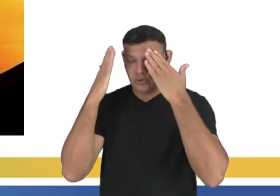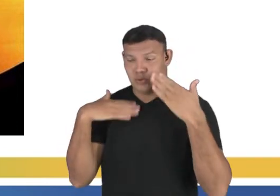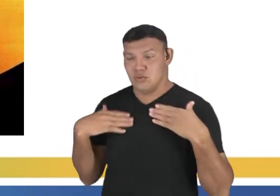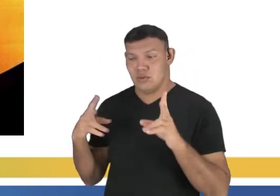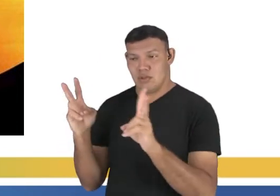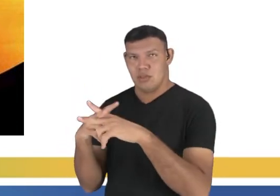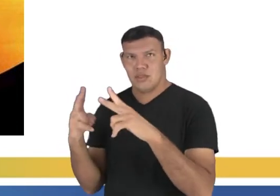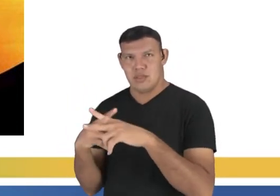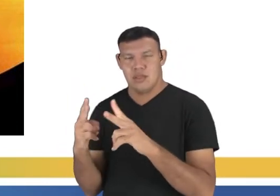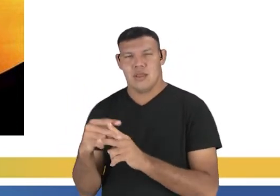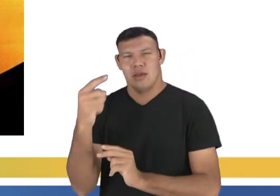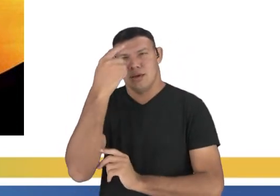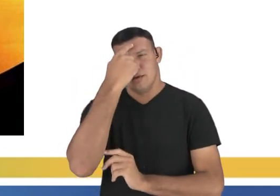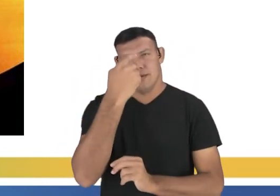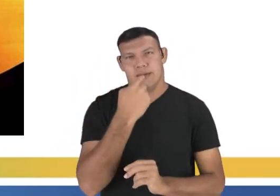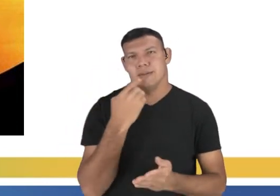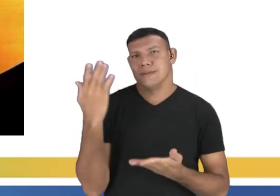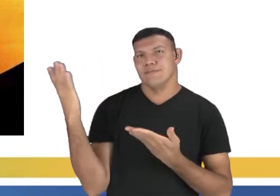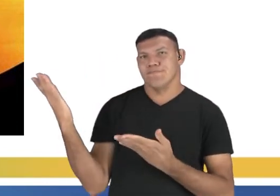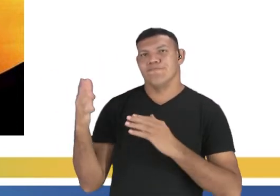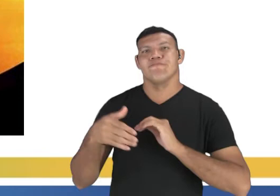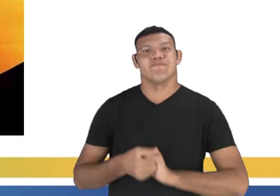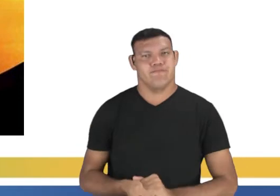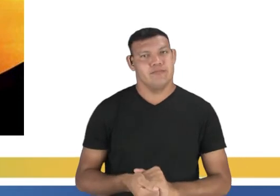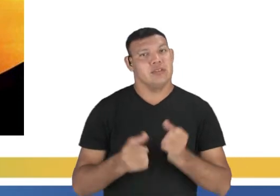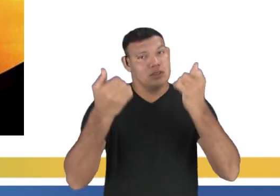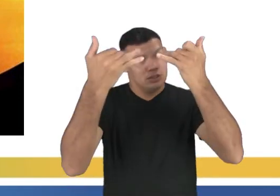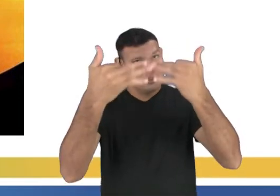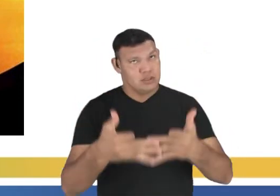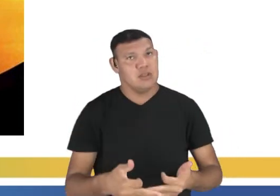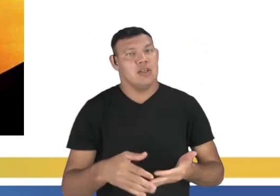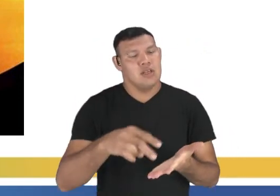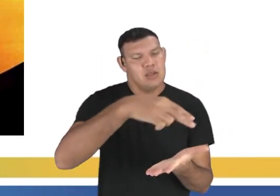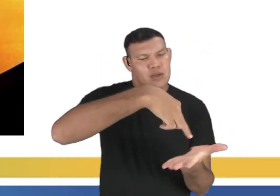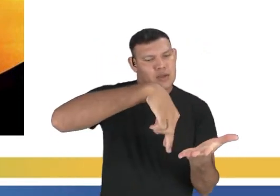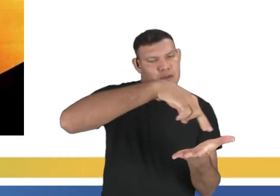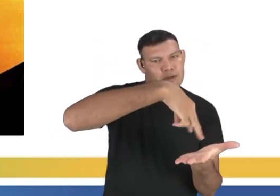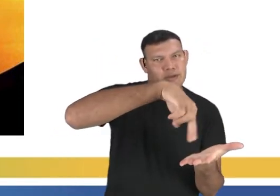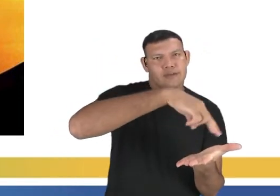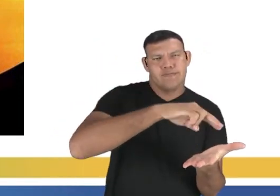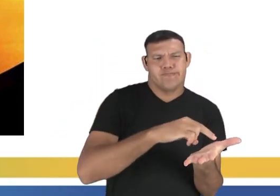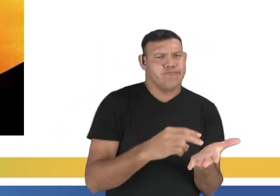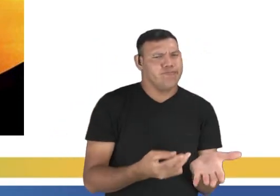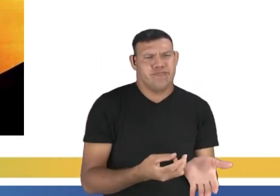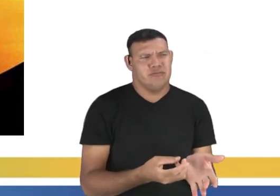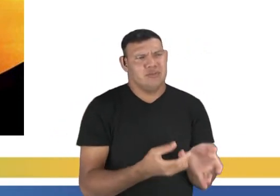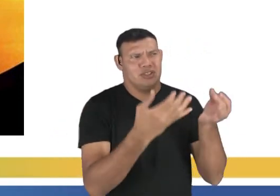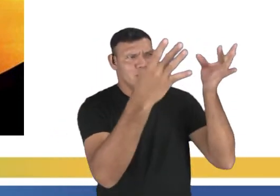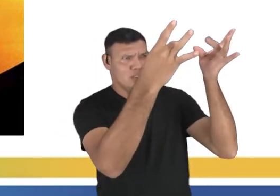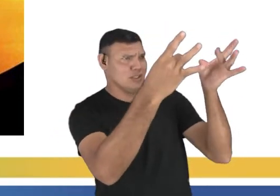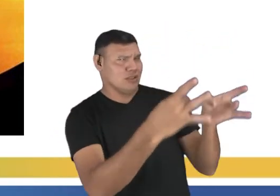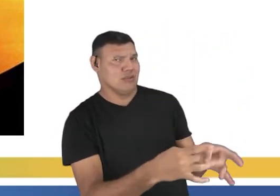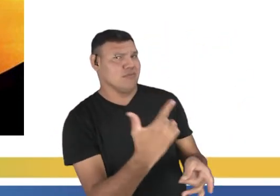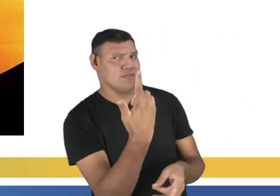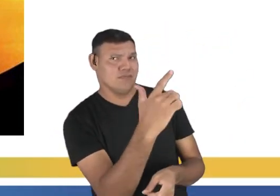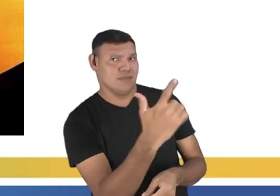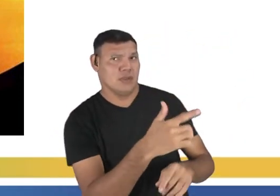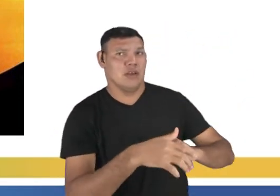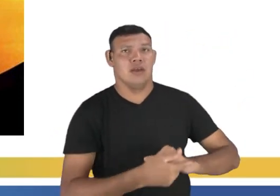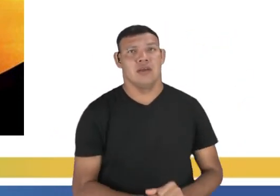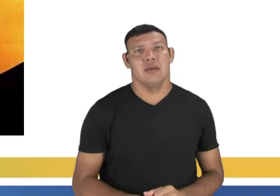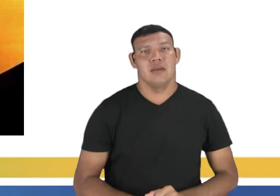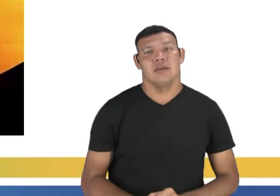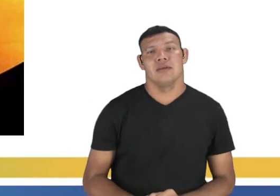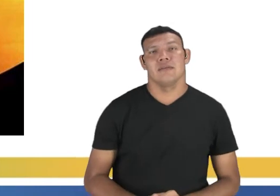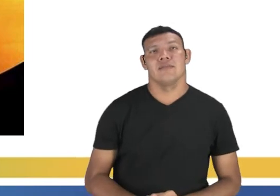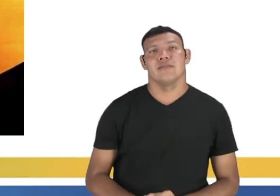as imagens elas já falam por si. As danças não tem muito o que falar sobre ela, né? Aí tá no visor